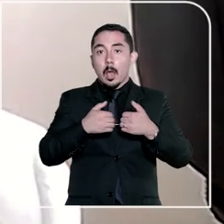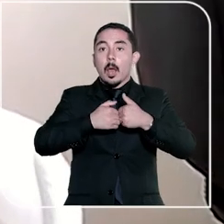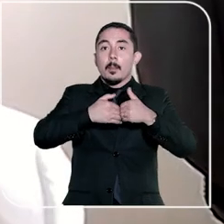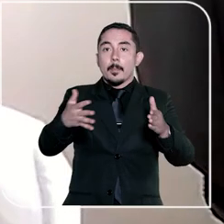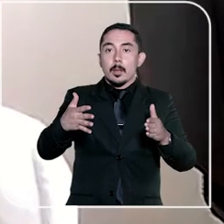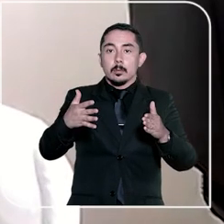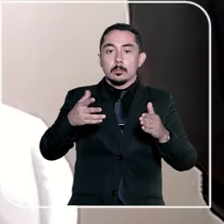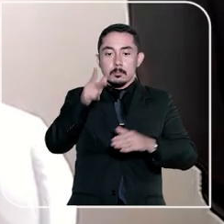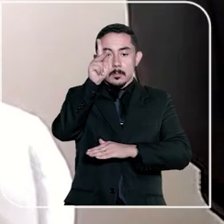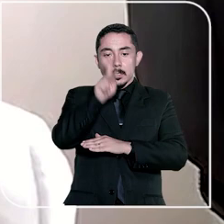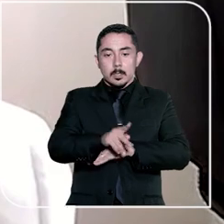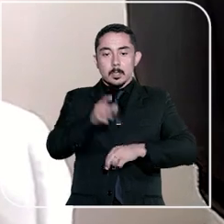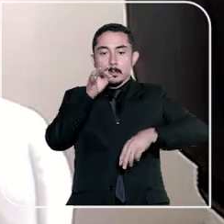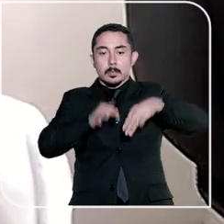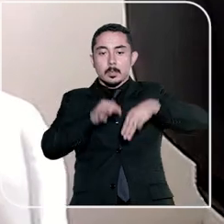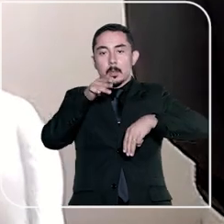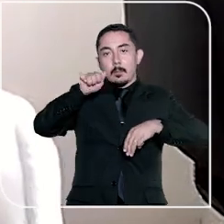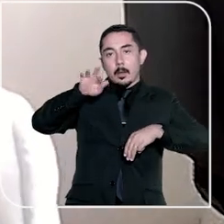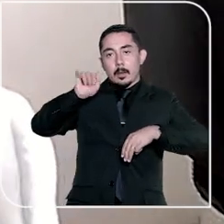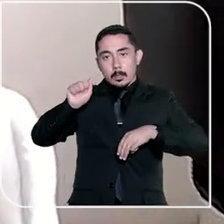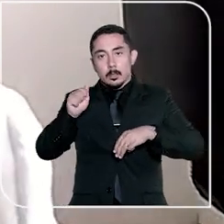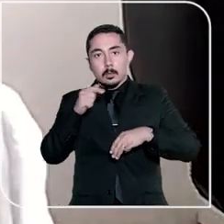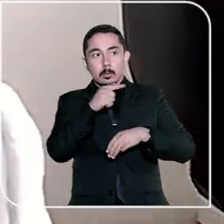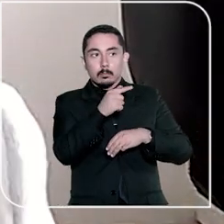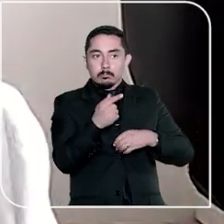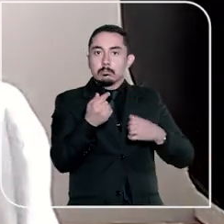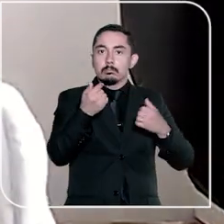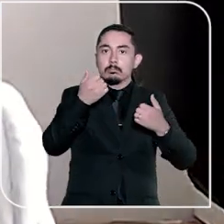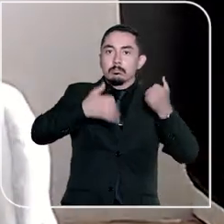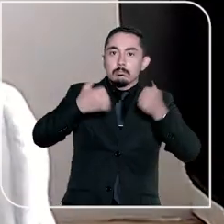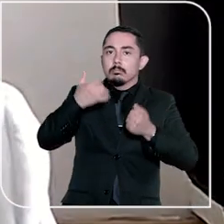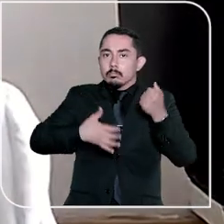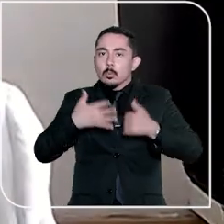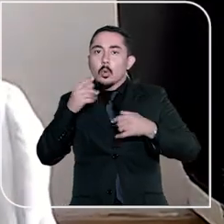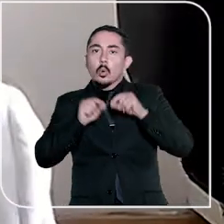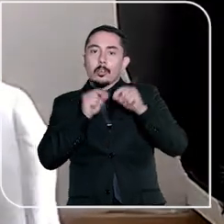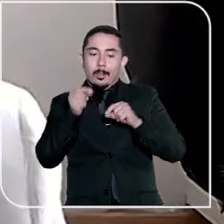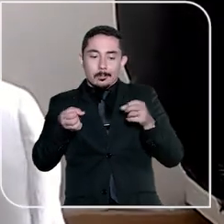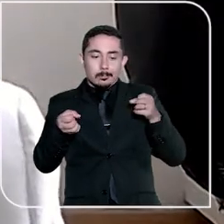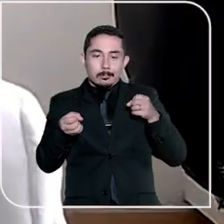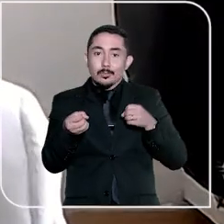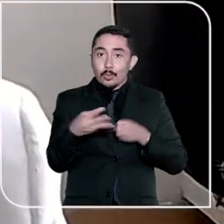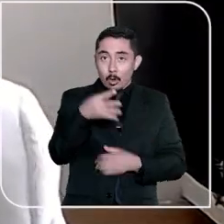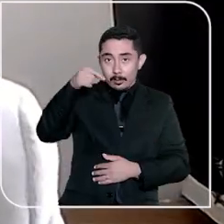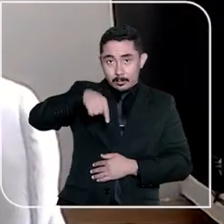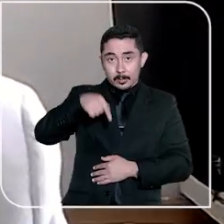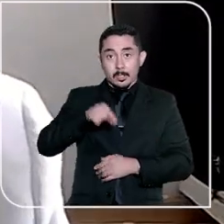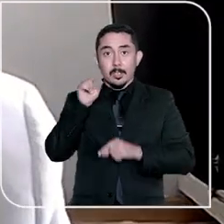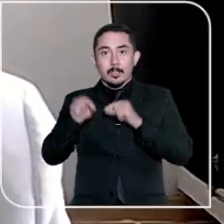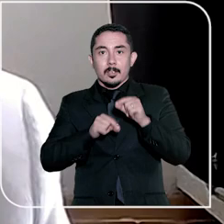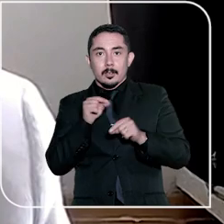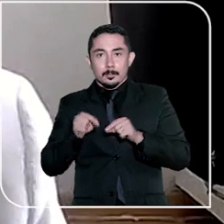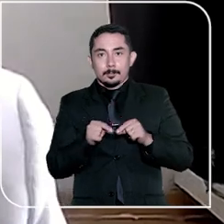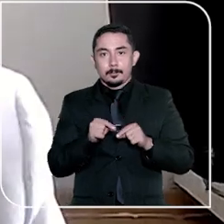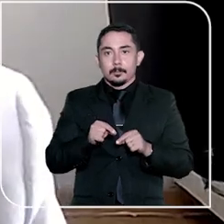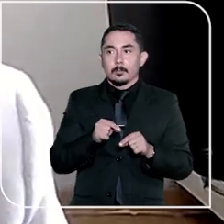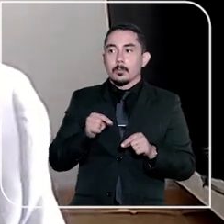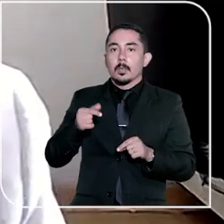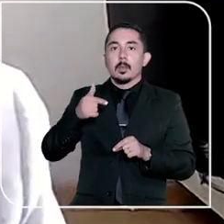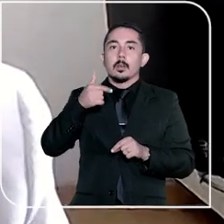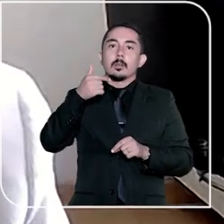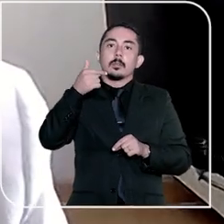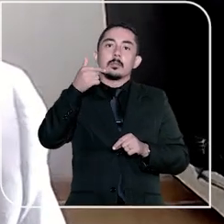presidente do Superior Tribunal de Justiça Ministra Maria Teresa de Assis Moura ela destacou a novidade desta edição